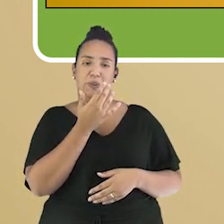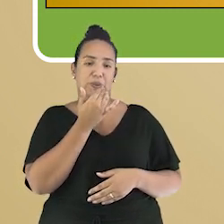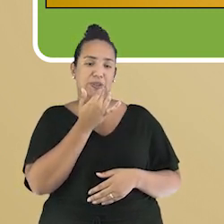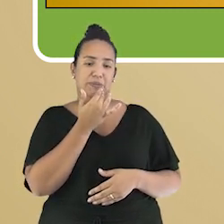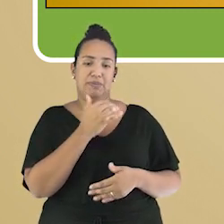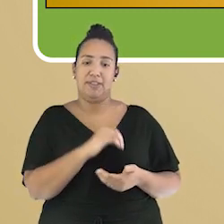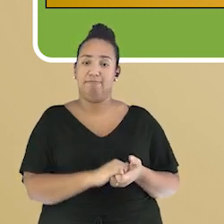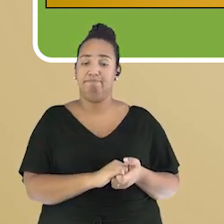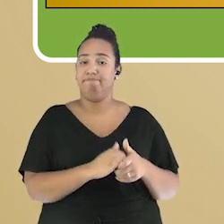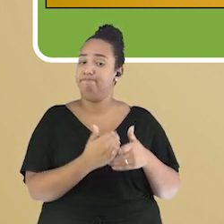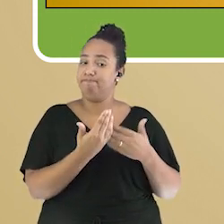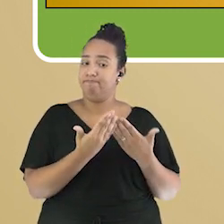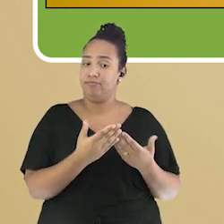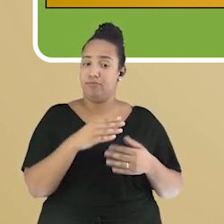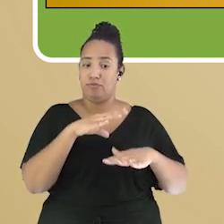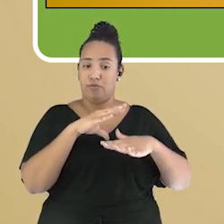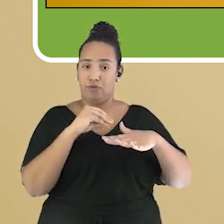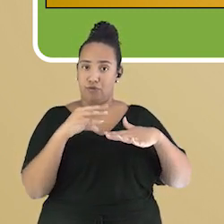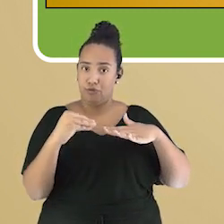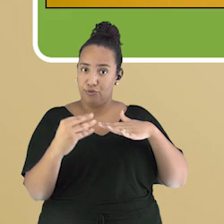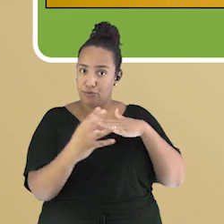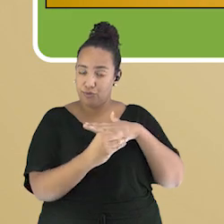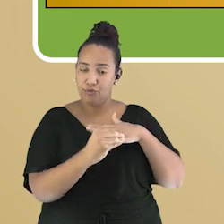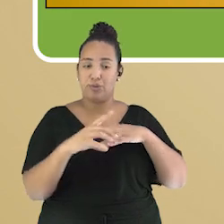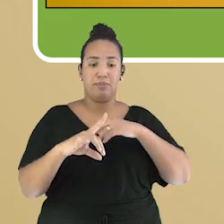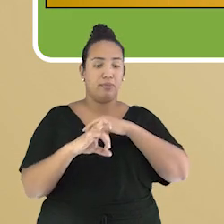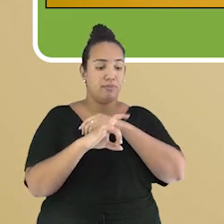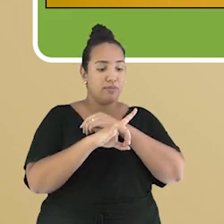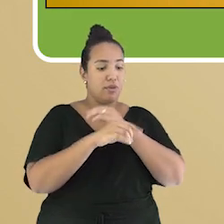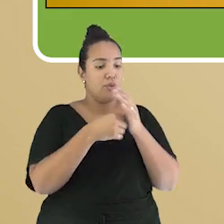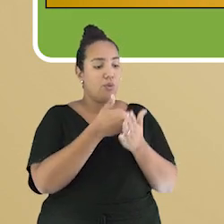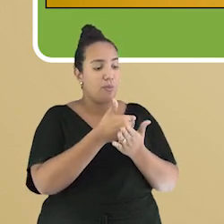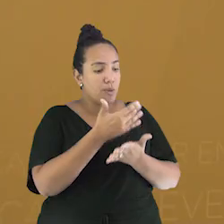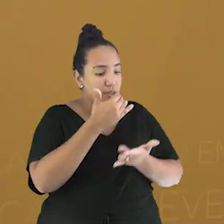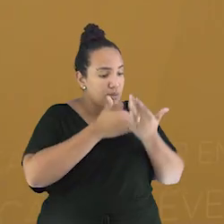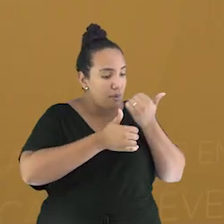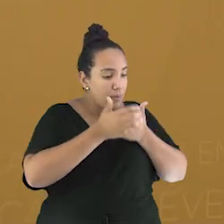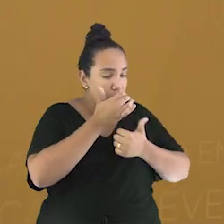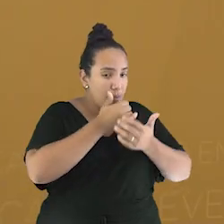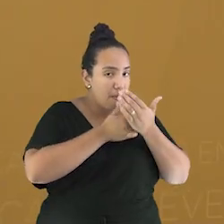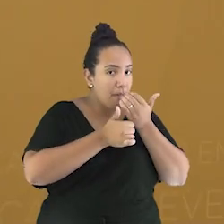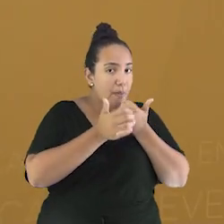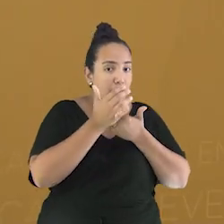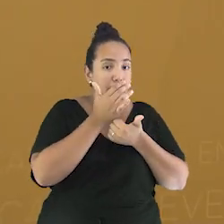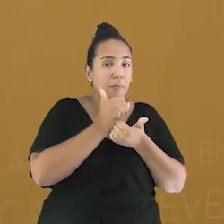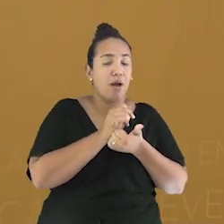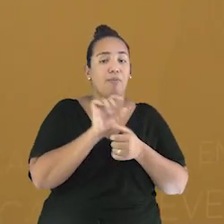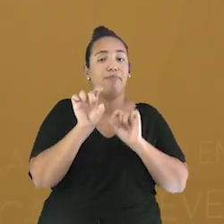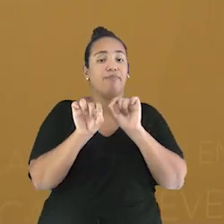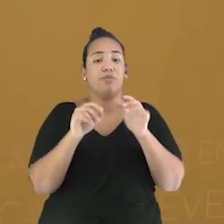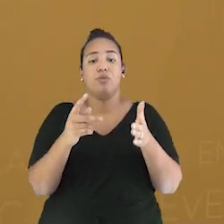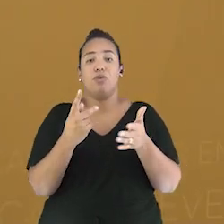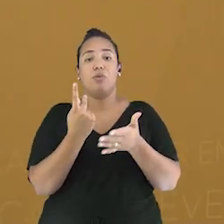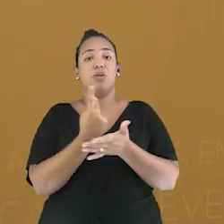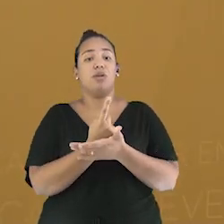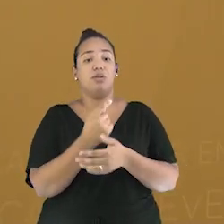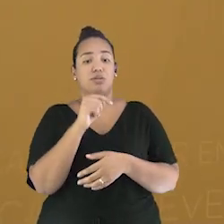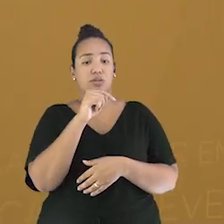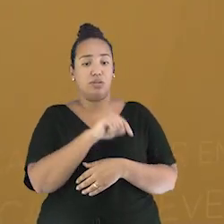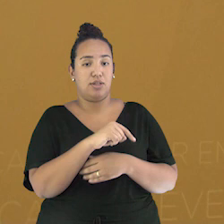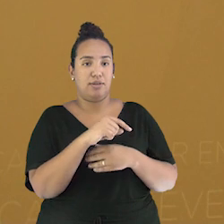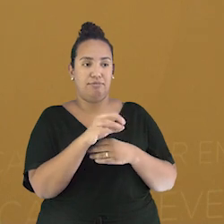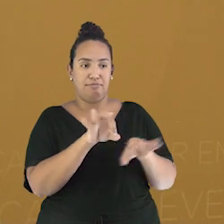Então, os micro-organismos começam a se alimentar dele. O que muda é que eles não fazem